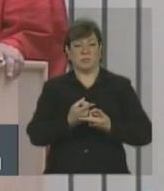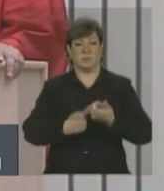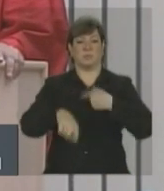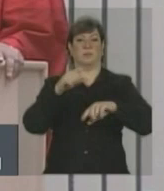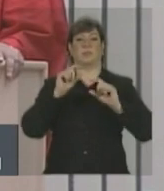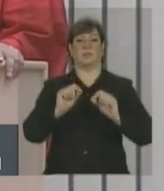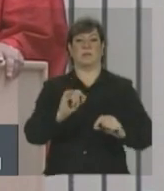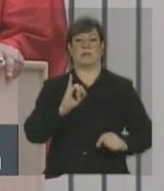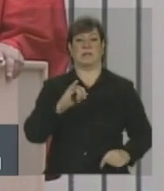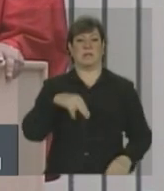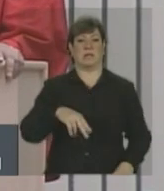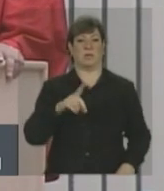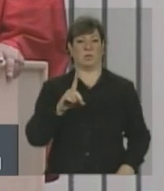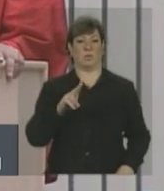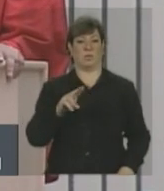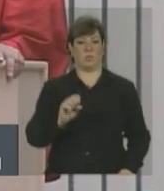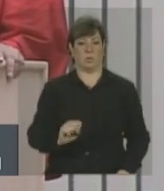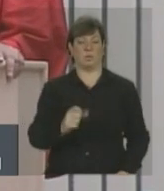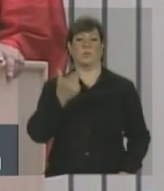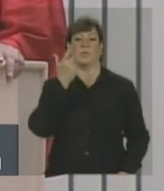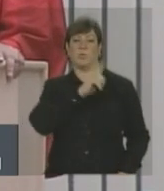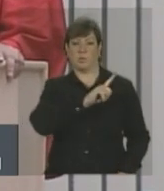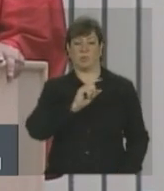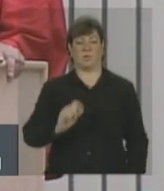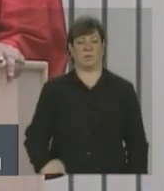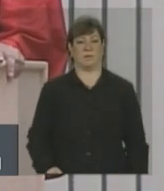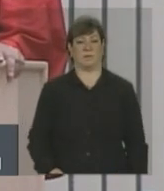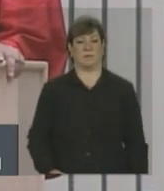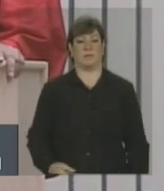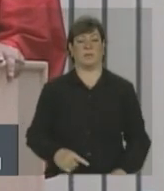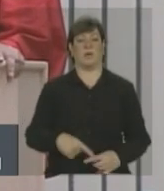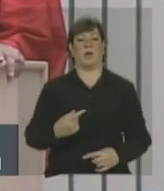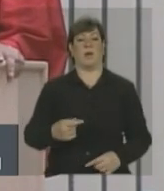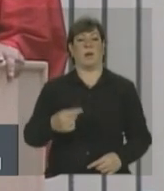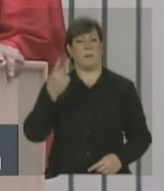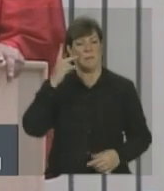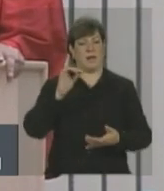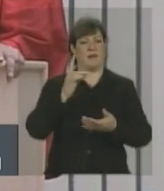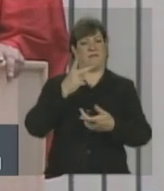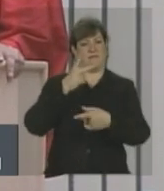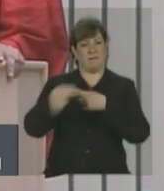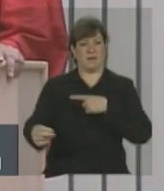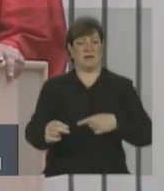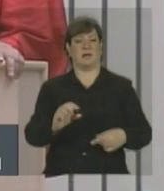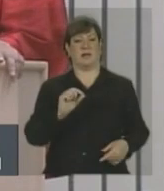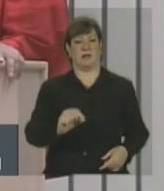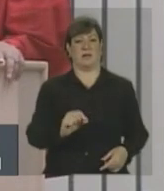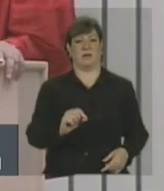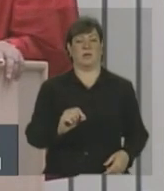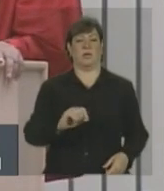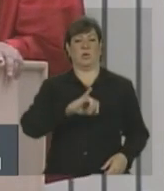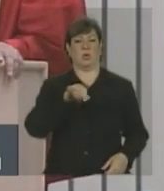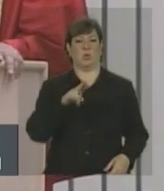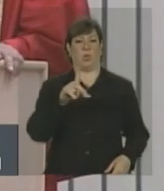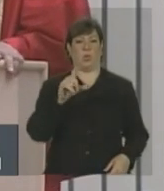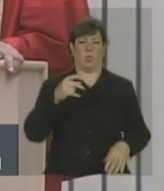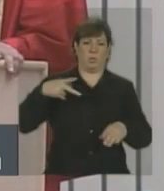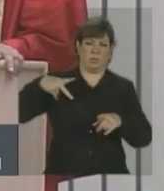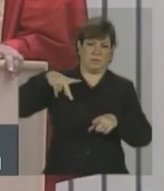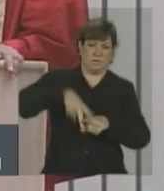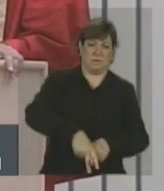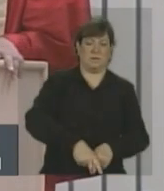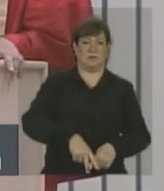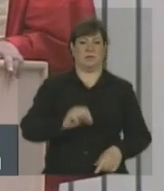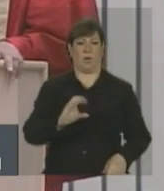que os hindus levaram a cabo contra o jugo colonial e contra as desigualdades